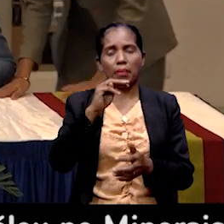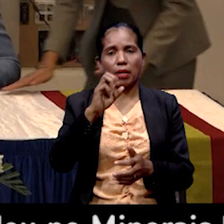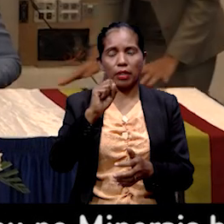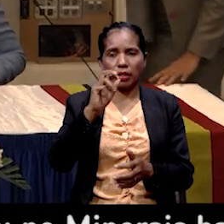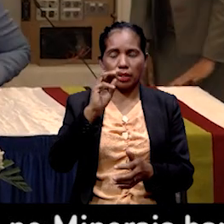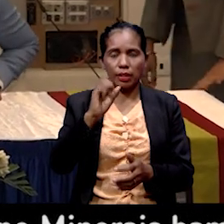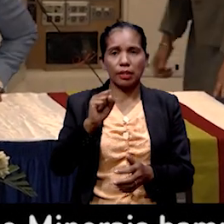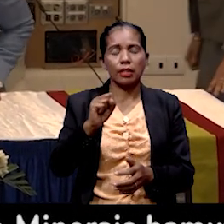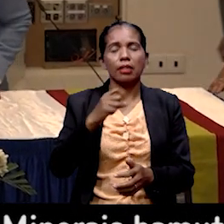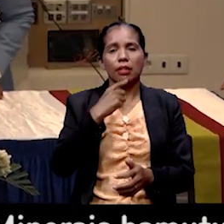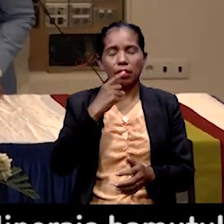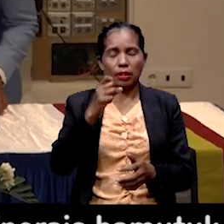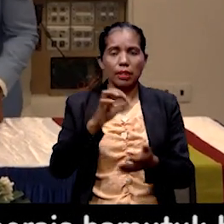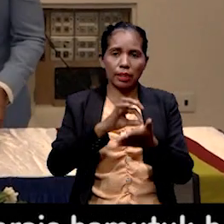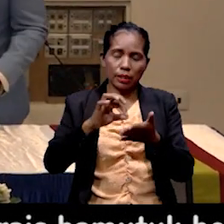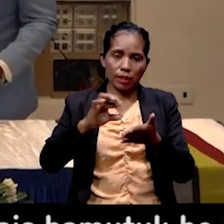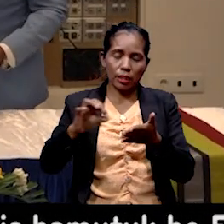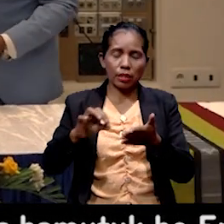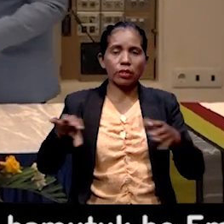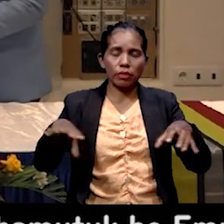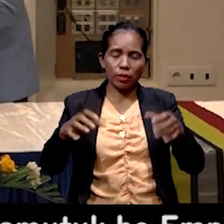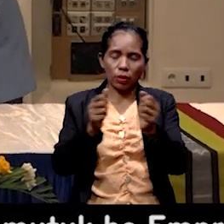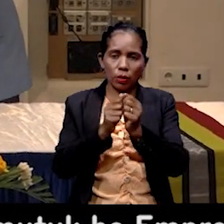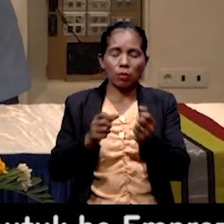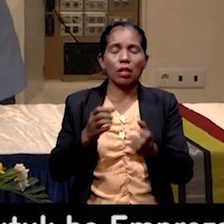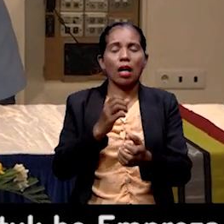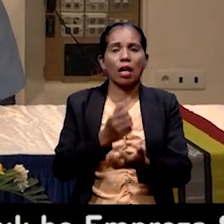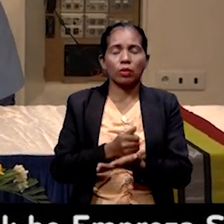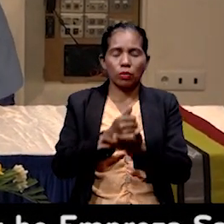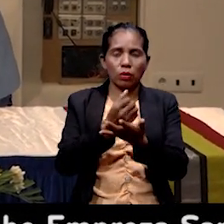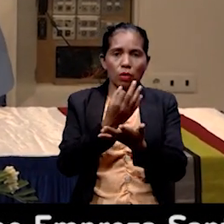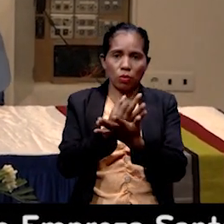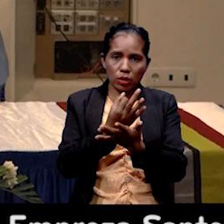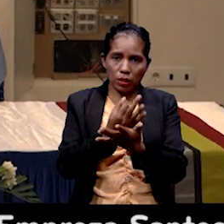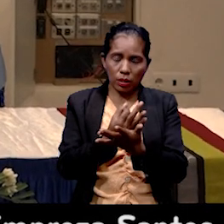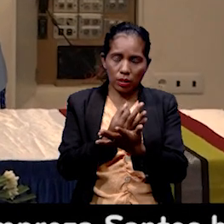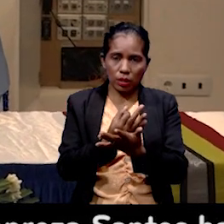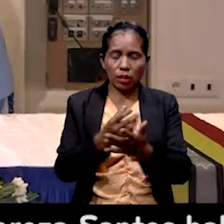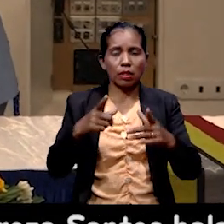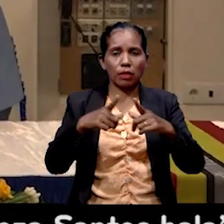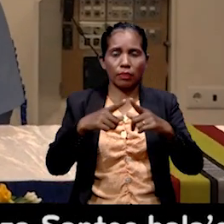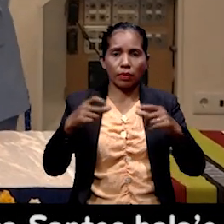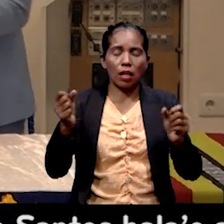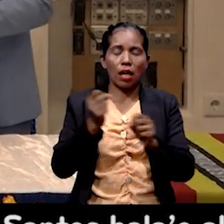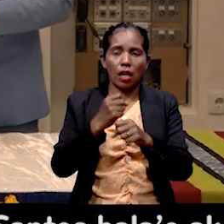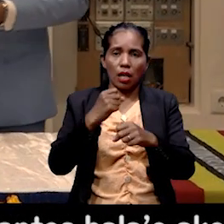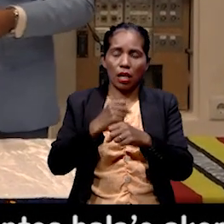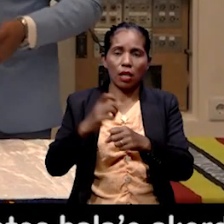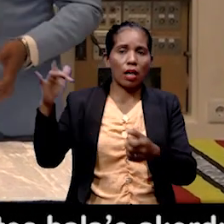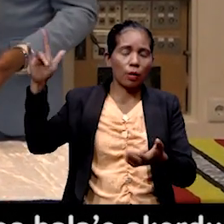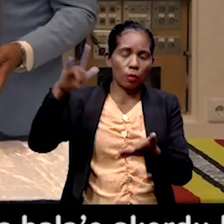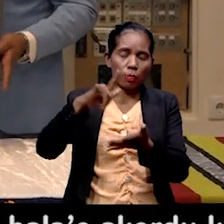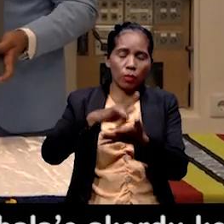Silva Sestane, assina nota entendimento com apoio fundo gratuita onde constrói terminal Aeroportu Internacional